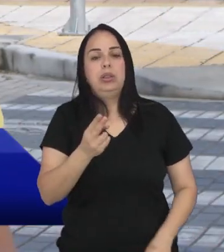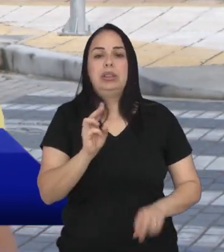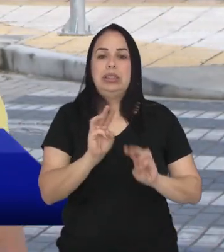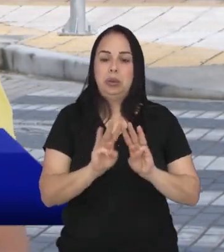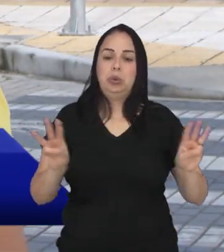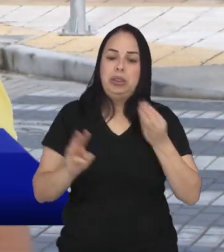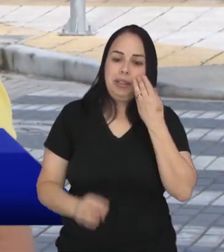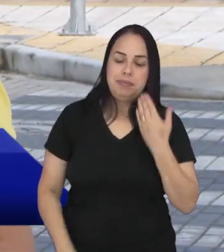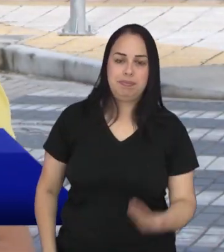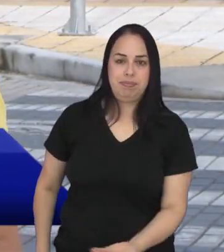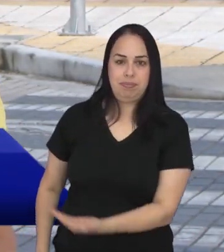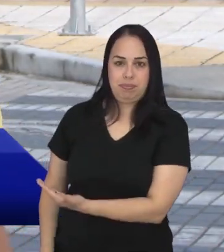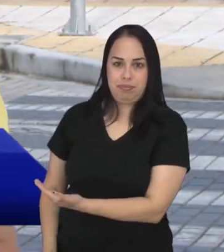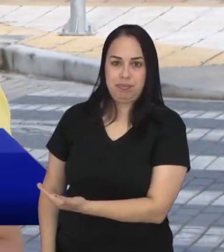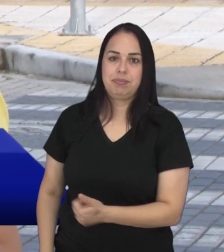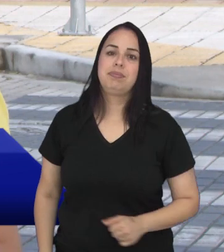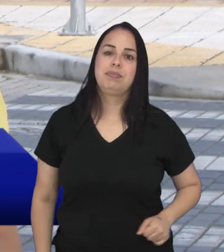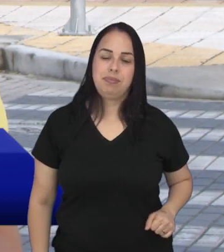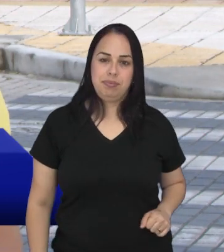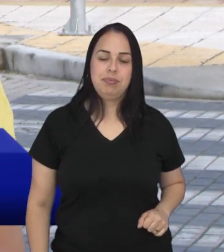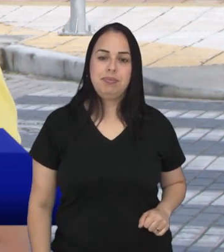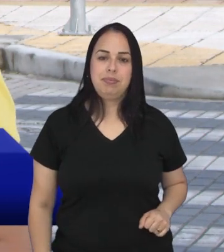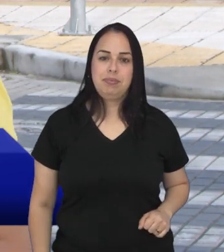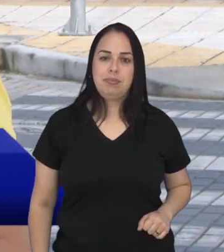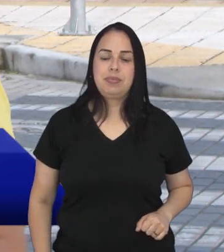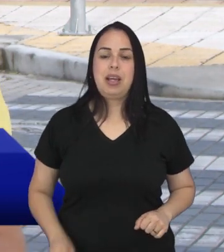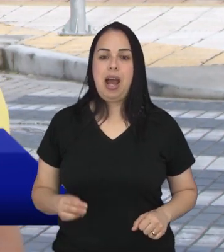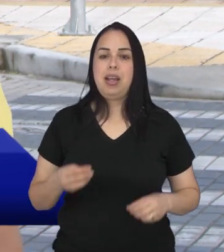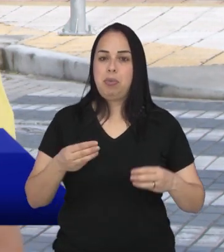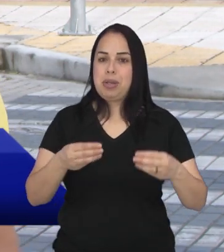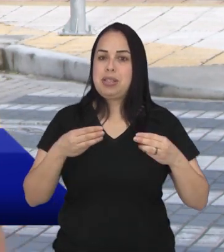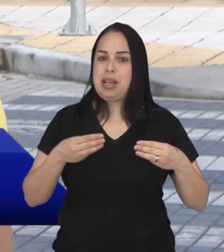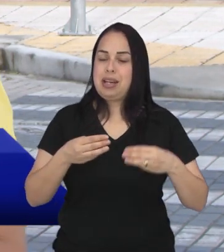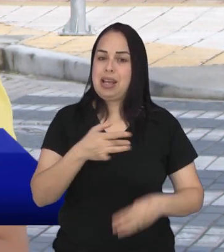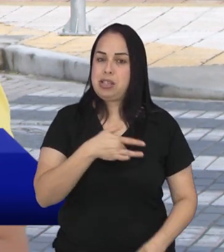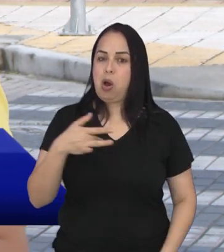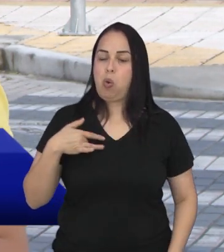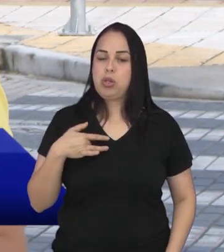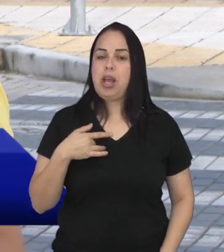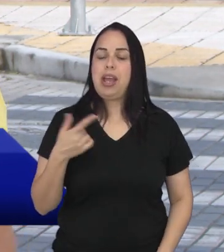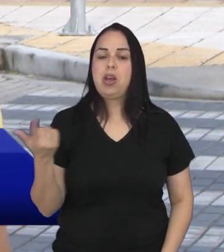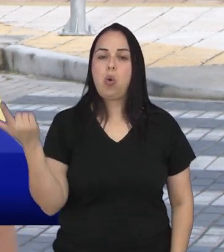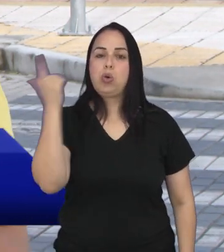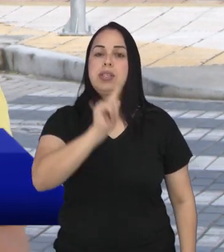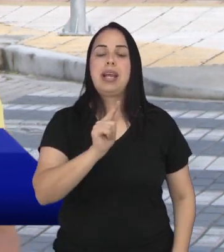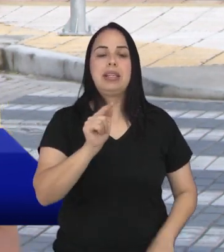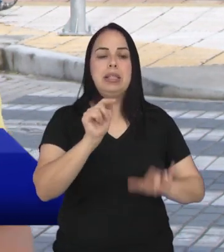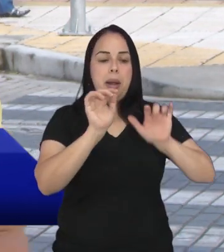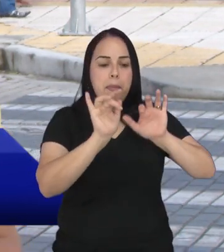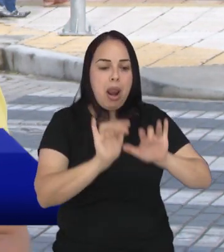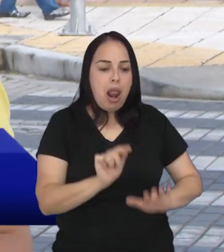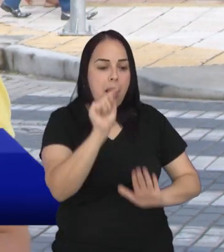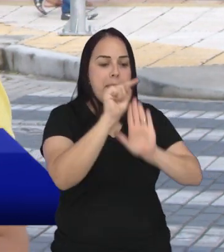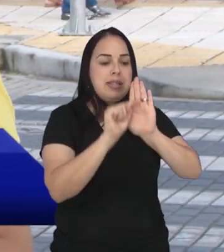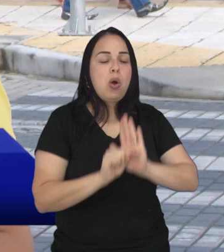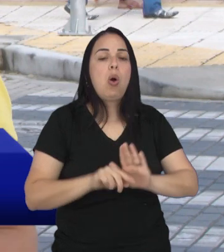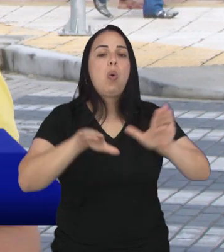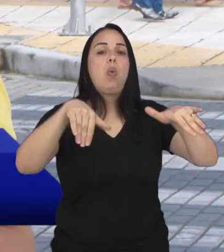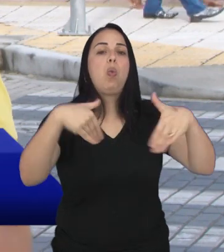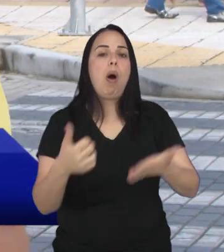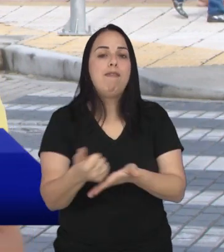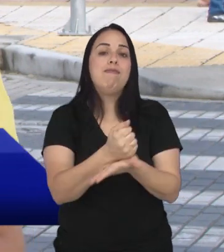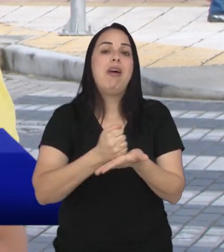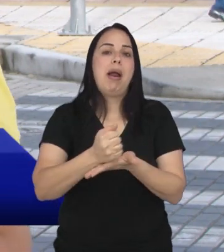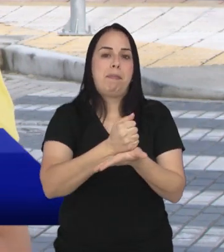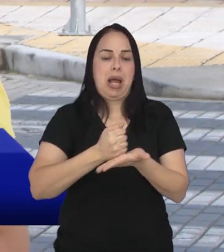136 ou em então acessando o site do goov.br indo lá no ministério da saúde que você que ela consegue também achar